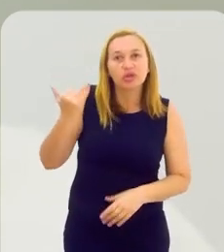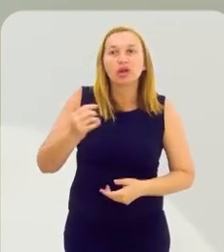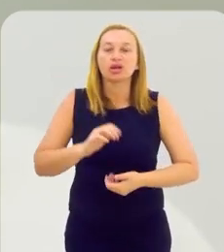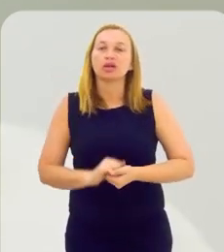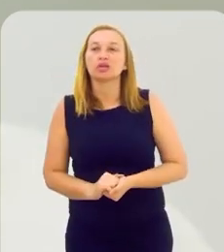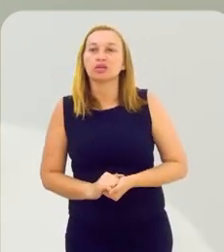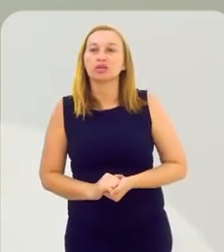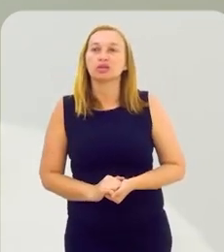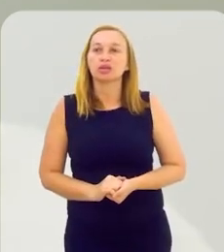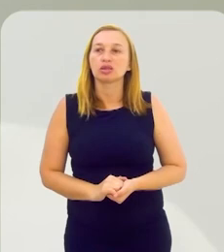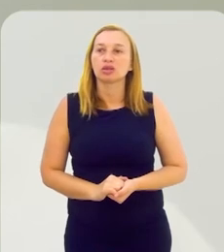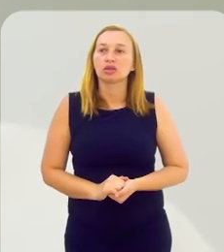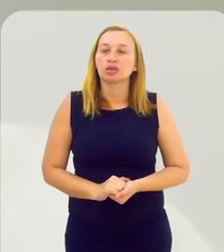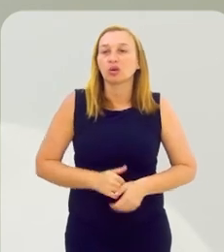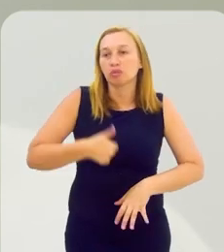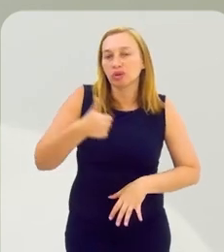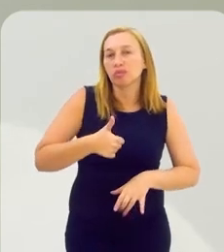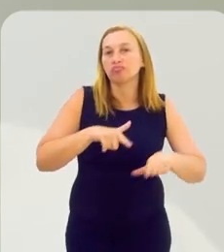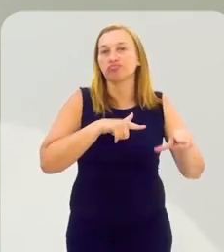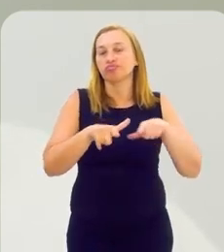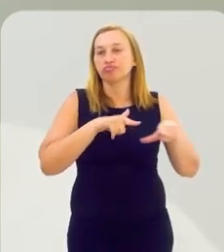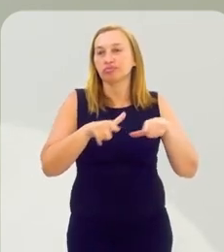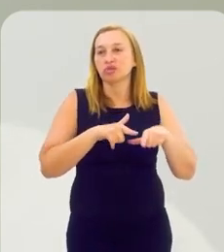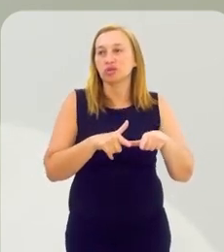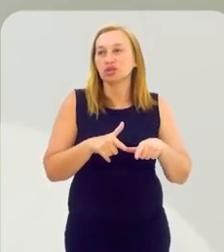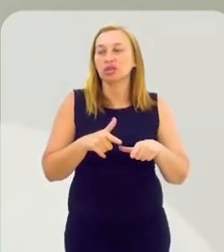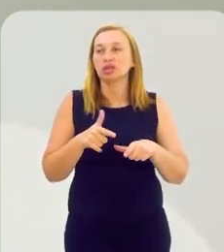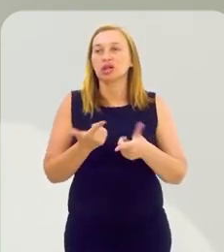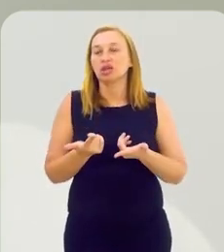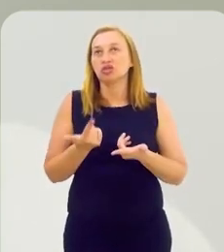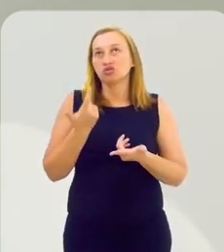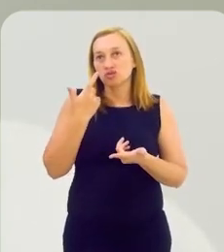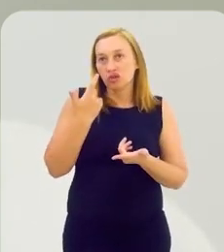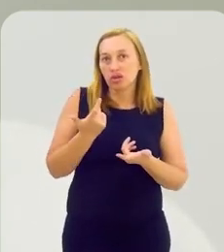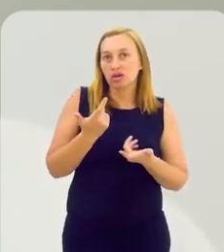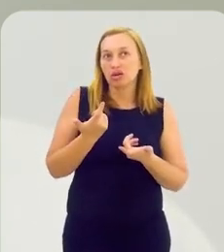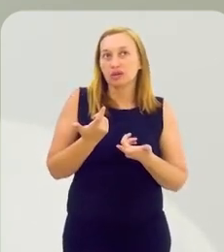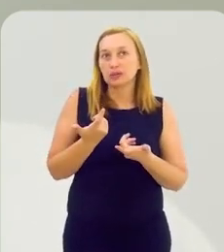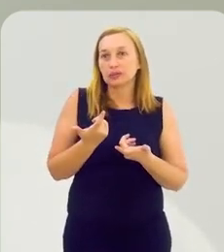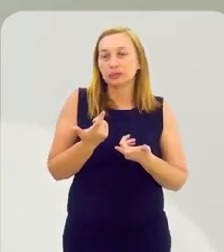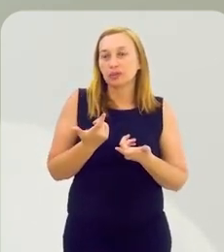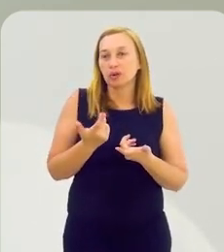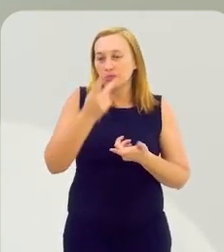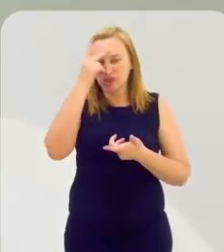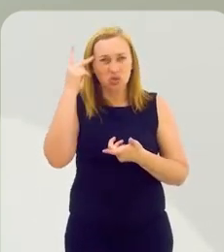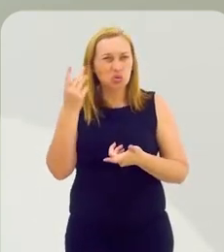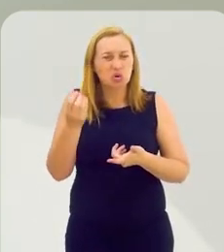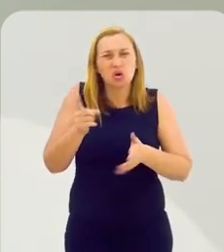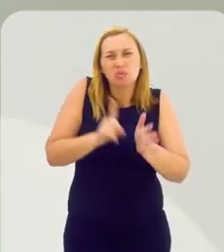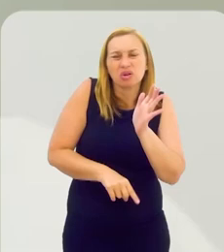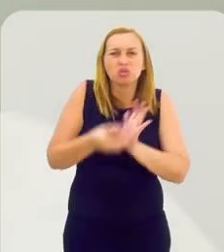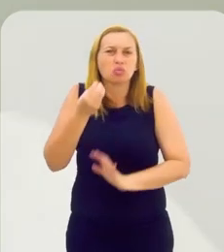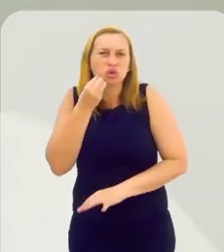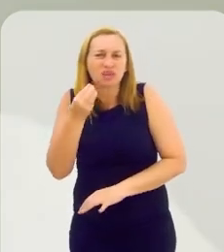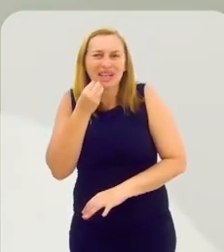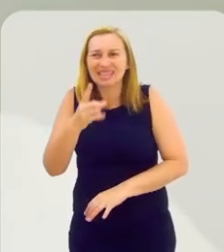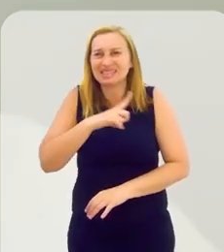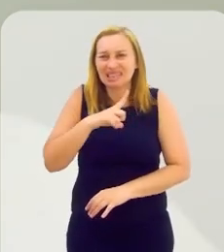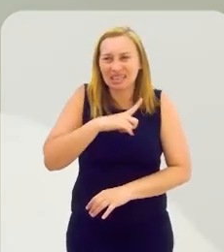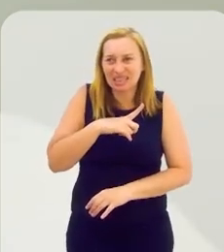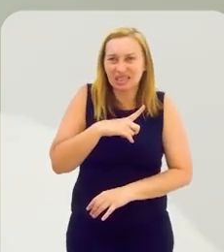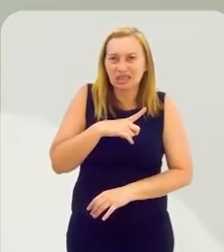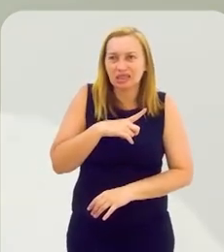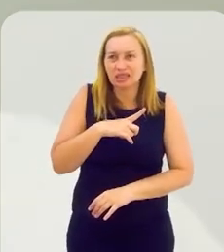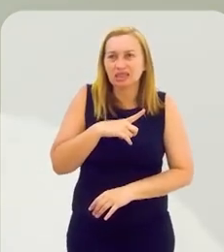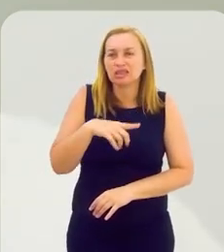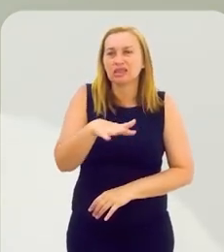gente é primeiro emprego, e muitas vezes a gente pega um primeiro emprego de quem tem menos oportunidade mesmo, portanto, está,